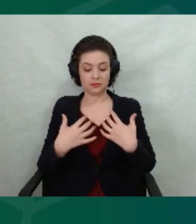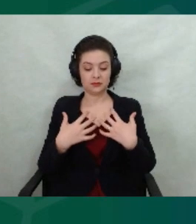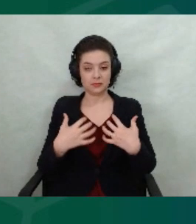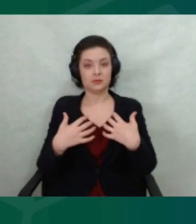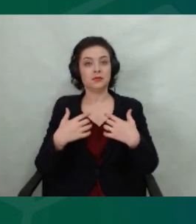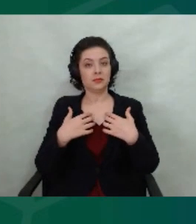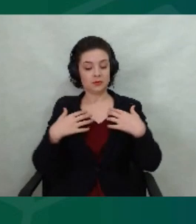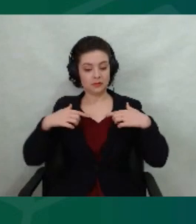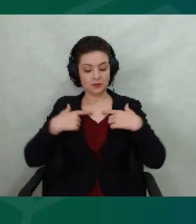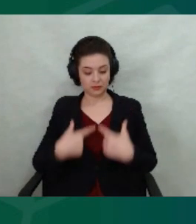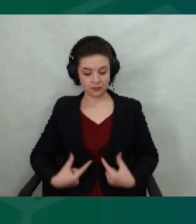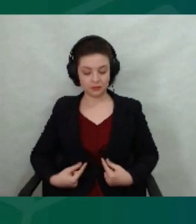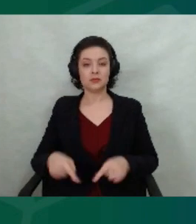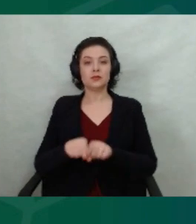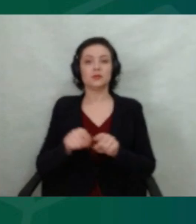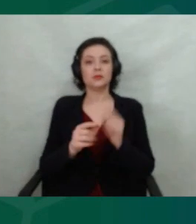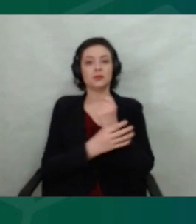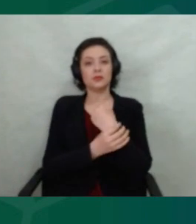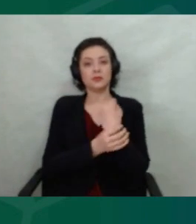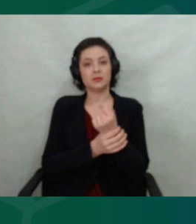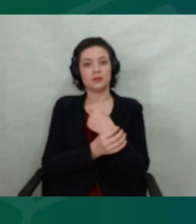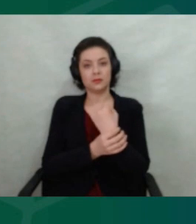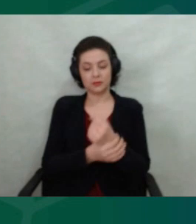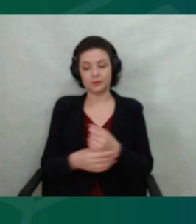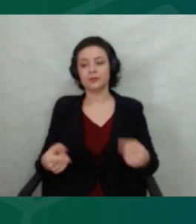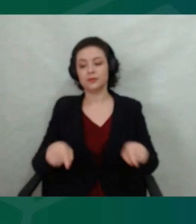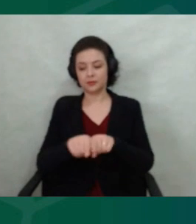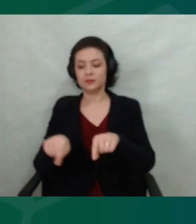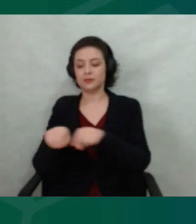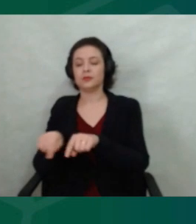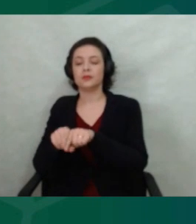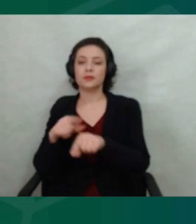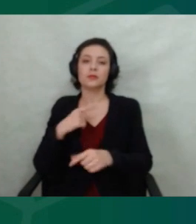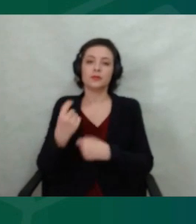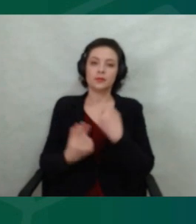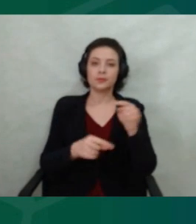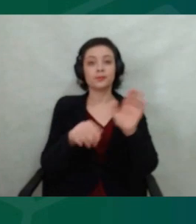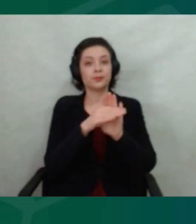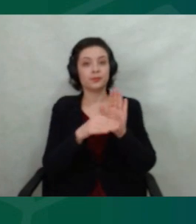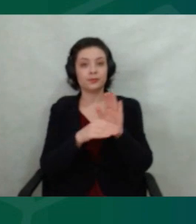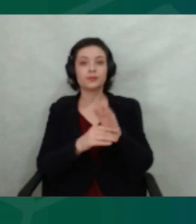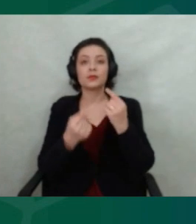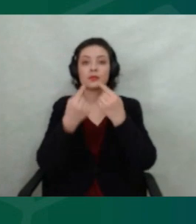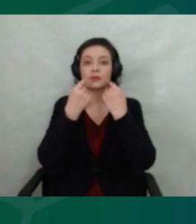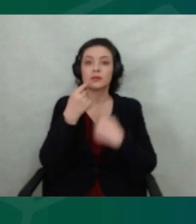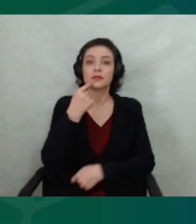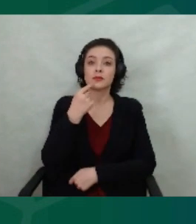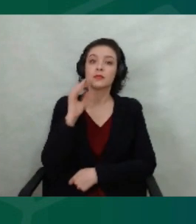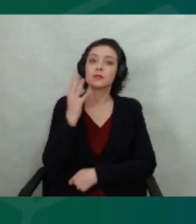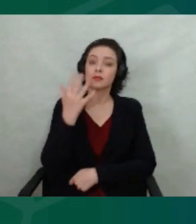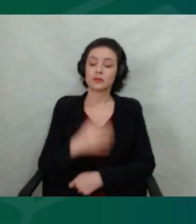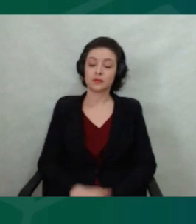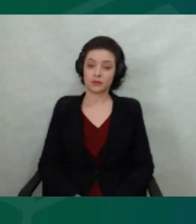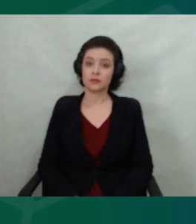os fisioterapeutas, e nós temos algumas repercussões na boca, cenários dos quais nós não